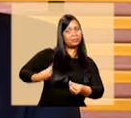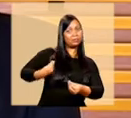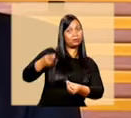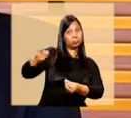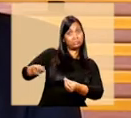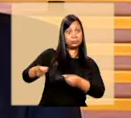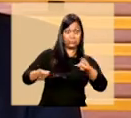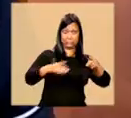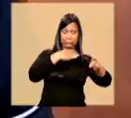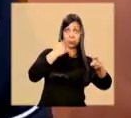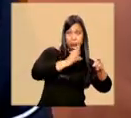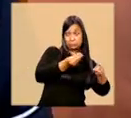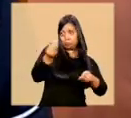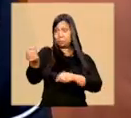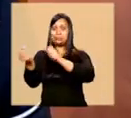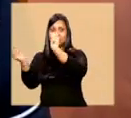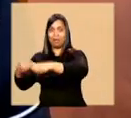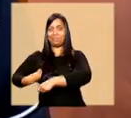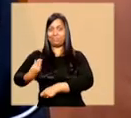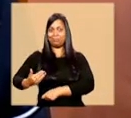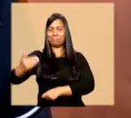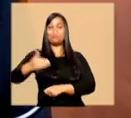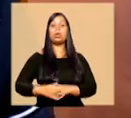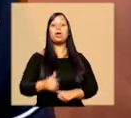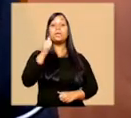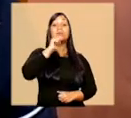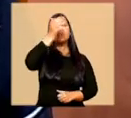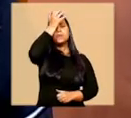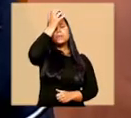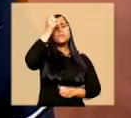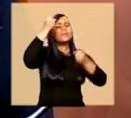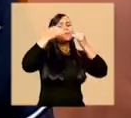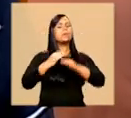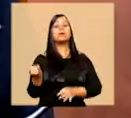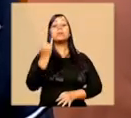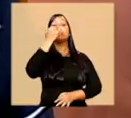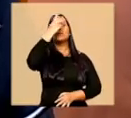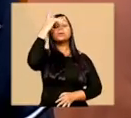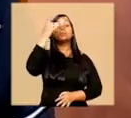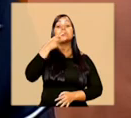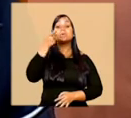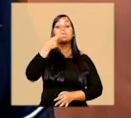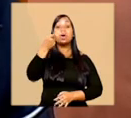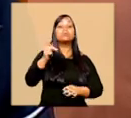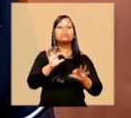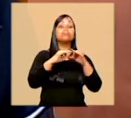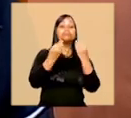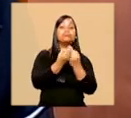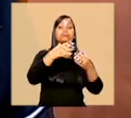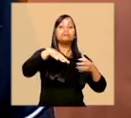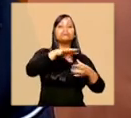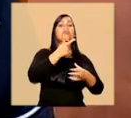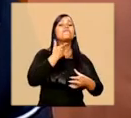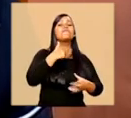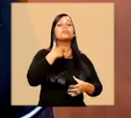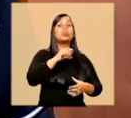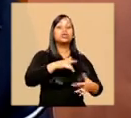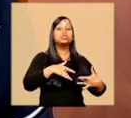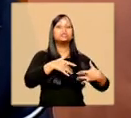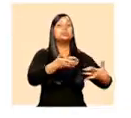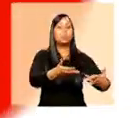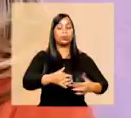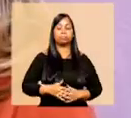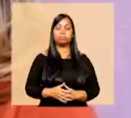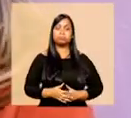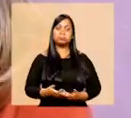outra pessoa após a morte. Regiane Sampaio, enfermeira, destaca a importância das pessoas falarem com seus familiares sobre a vontade de